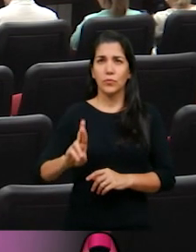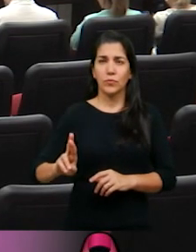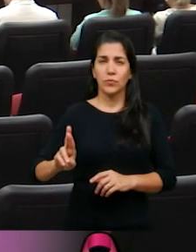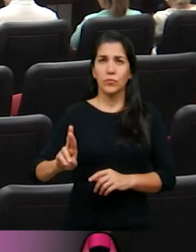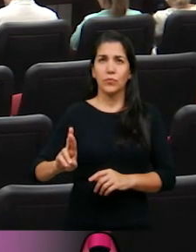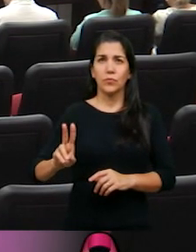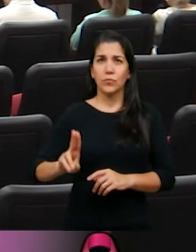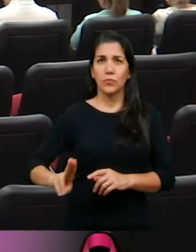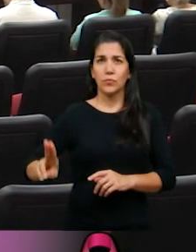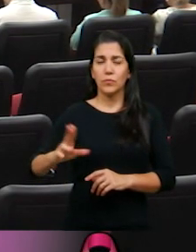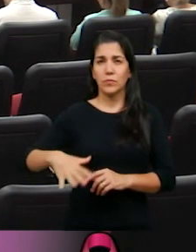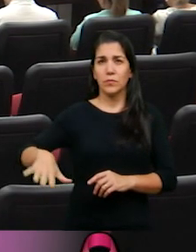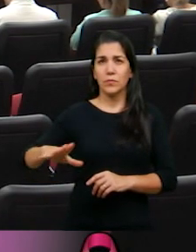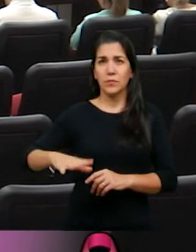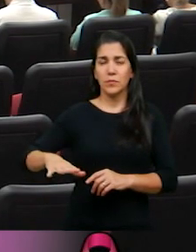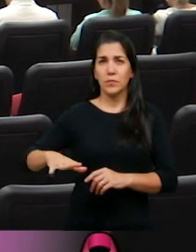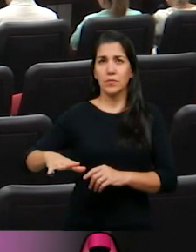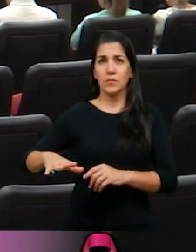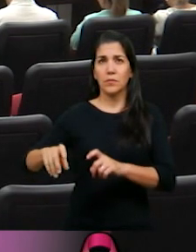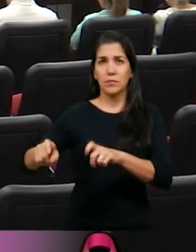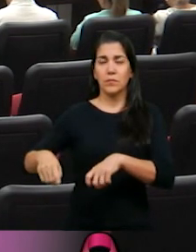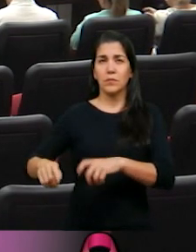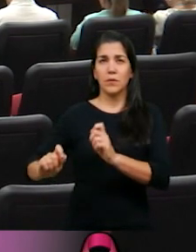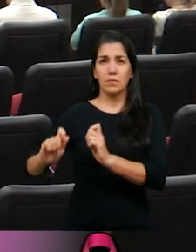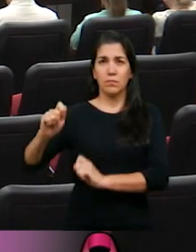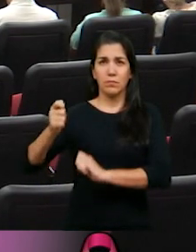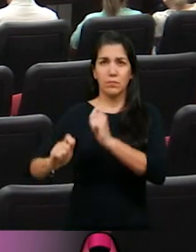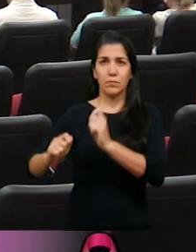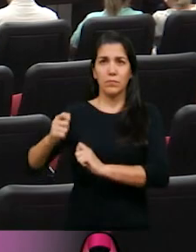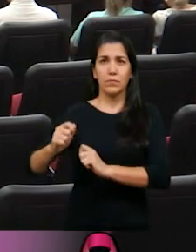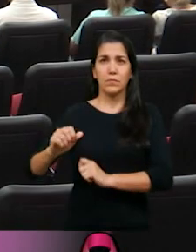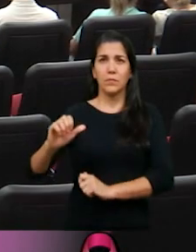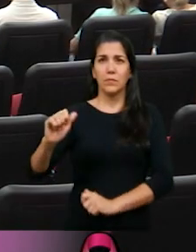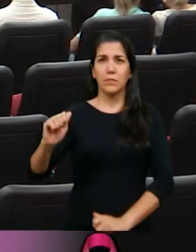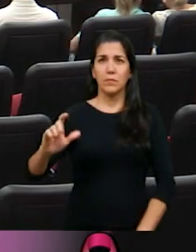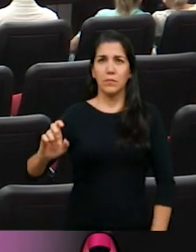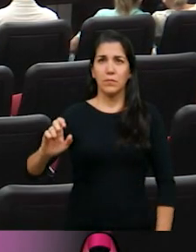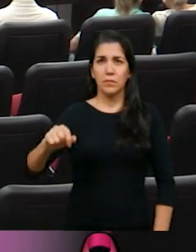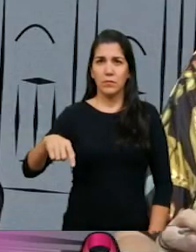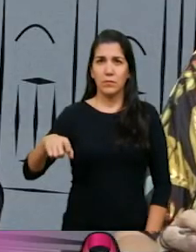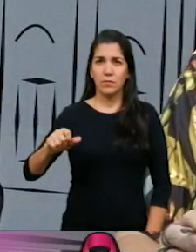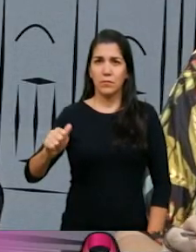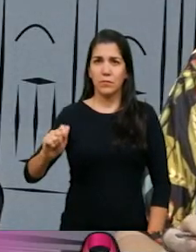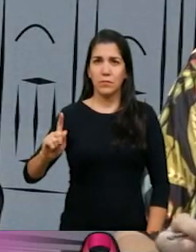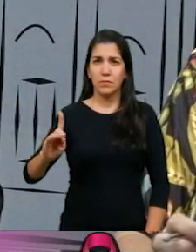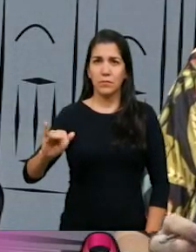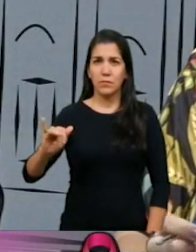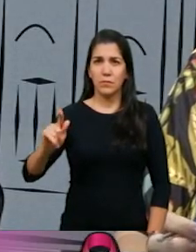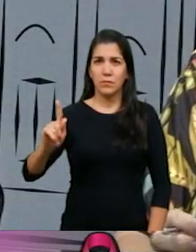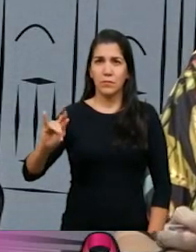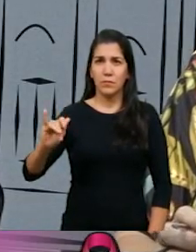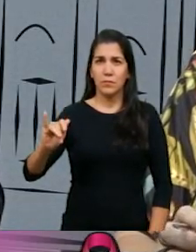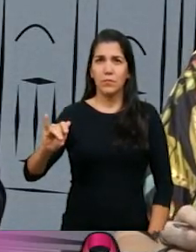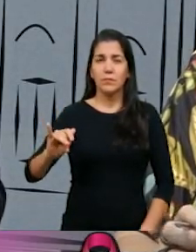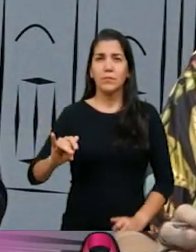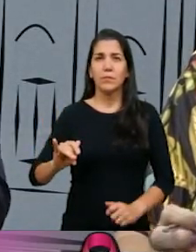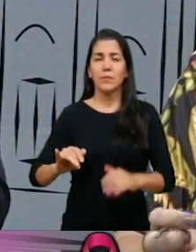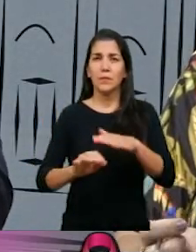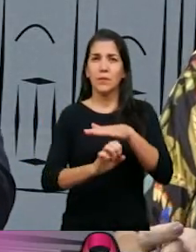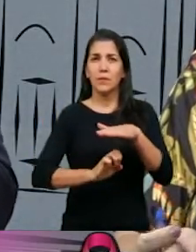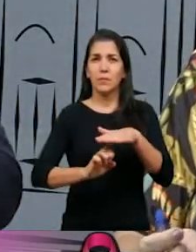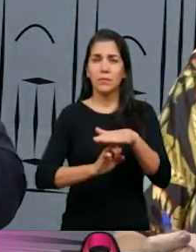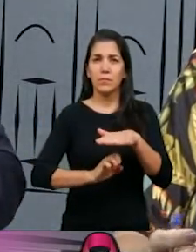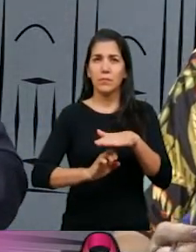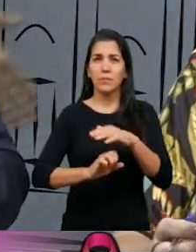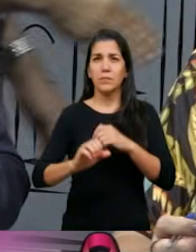uso de área de terra localizada no Parque Industrial Alexandre Biagi à empresa Mariane Muniz Pereira,